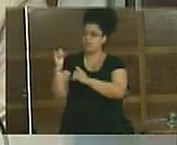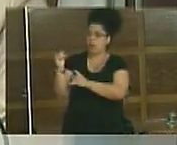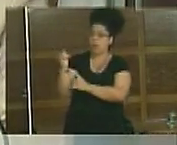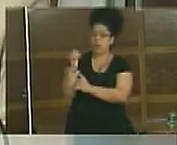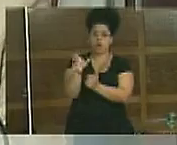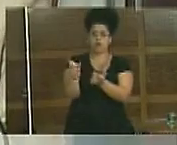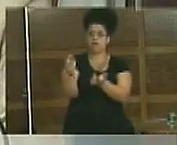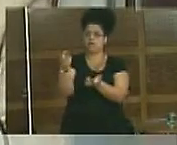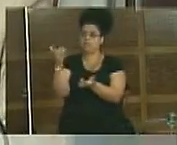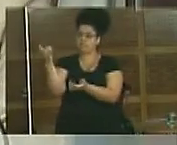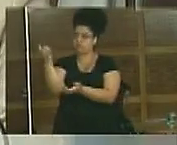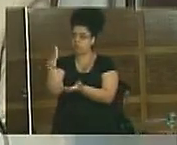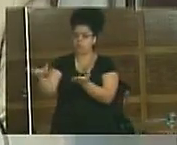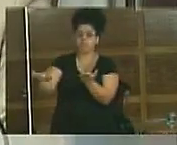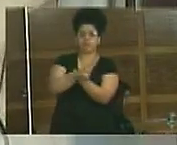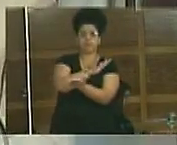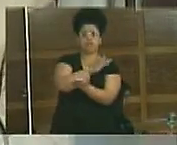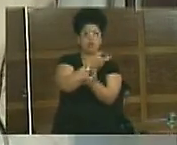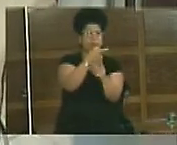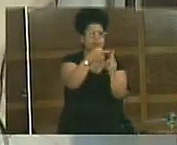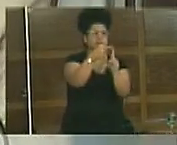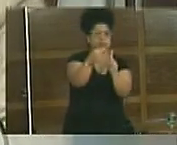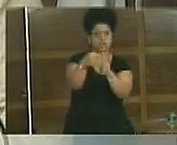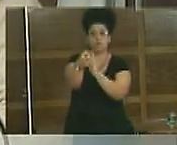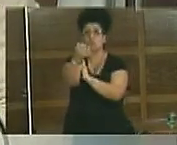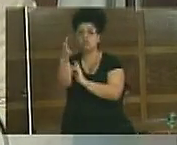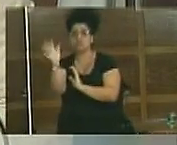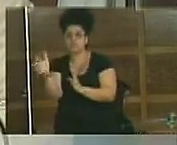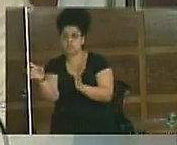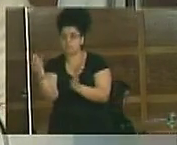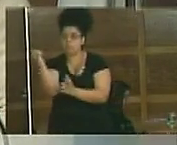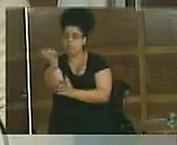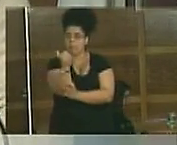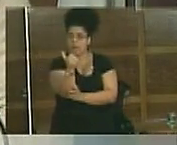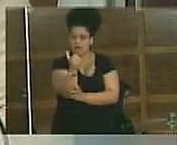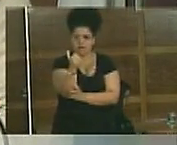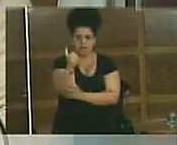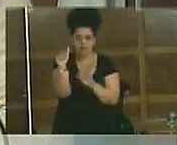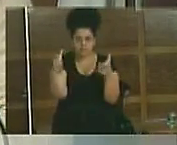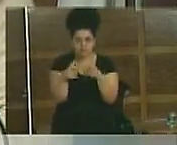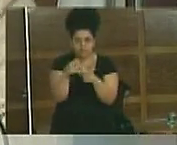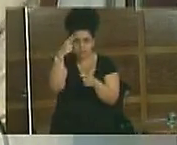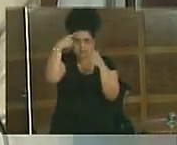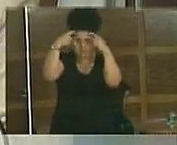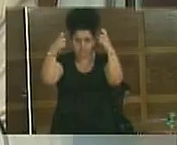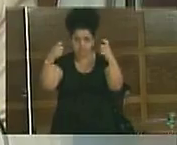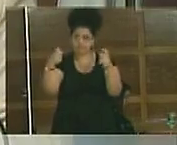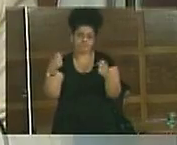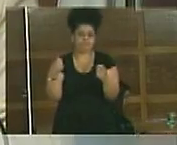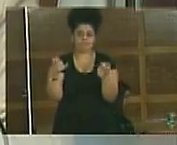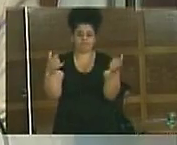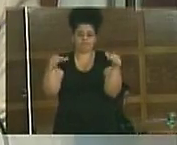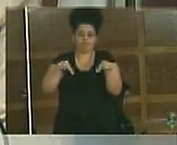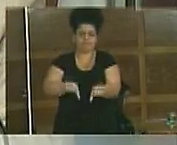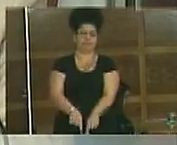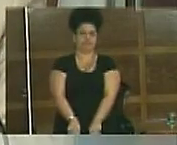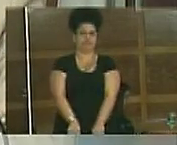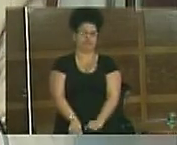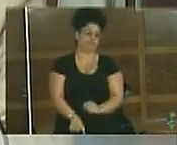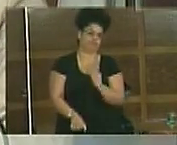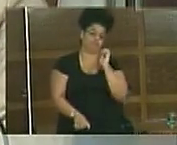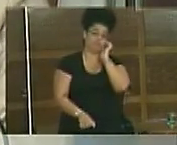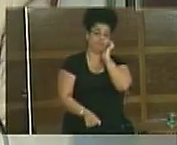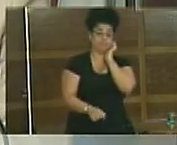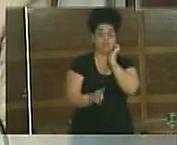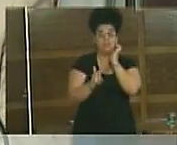dúzia, vão bater papo e vai continuar. Quantos já mataram? Diminuiu a violência na nossa cidade? Piorou. Piorou.